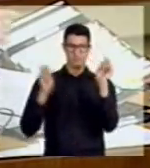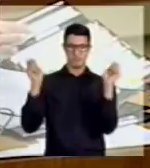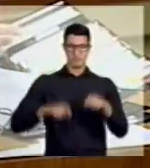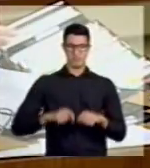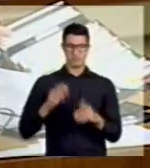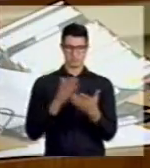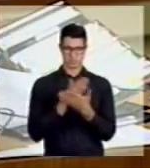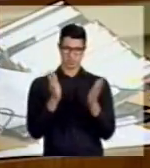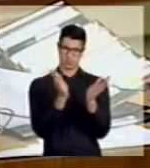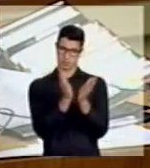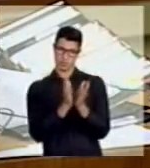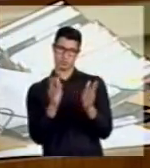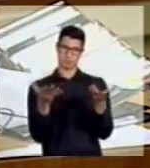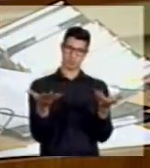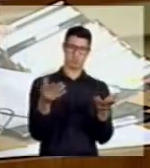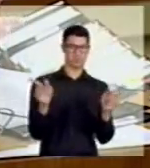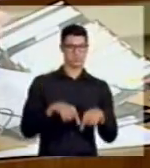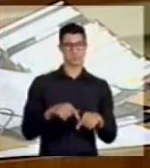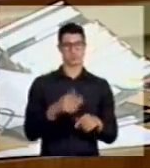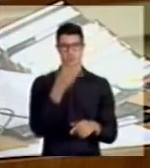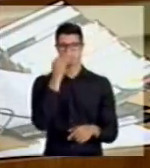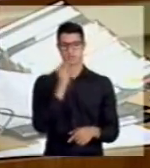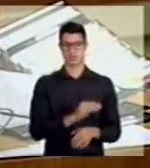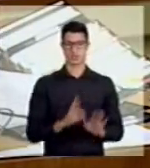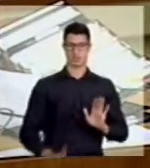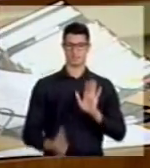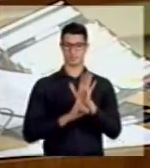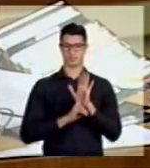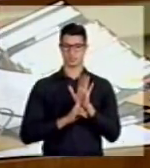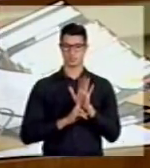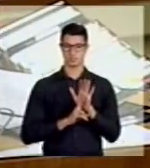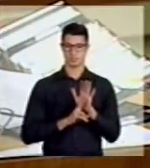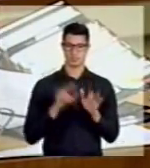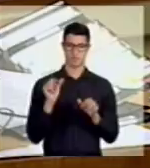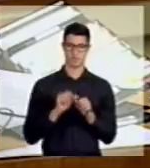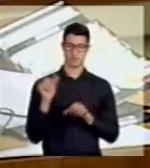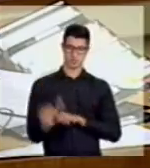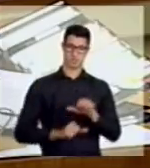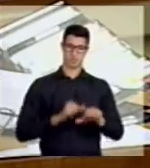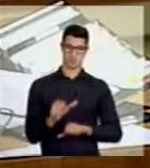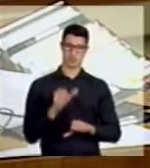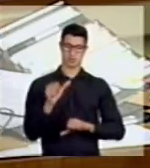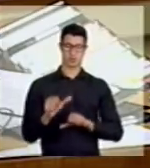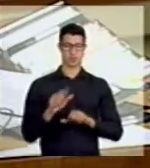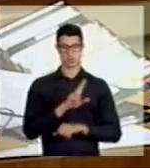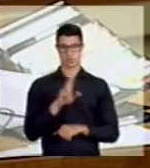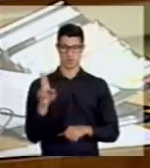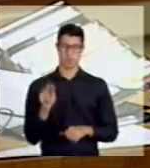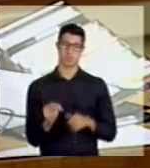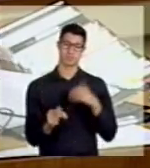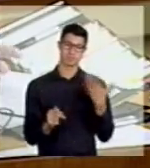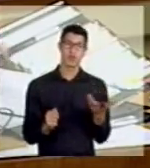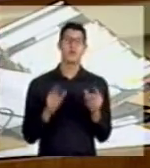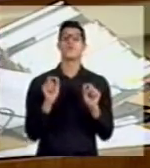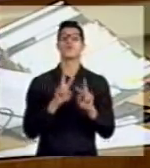que determinados cartorários se neguem a registrar ou fazer a alteração da mudança de nome. E aí